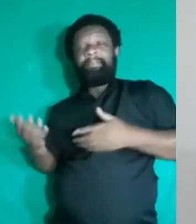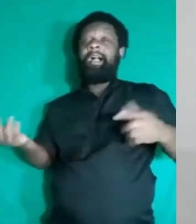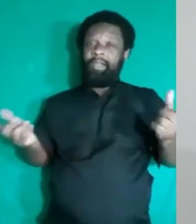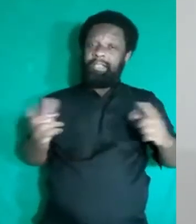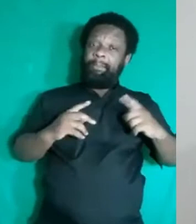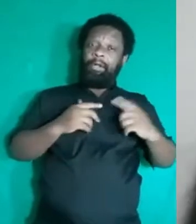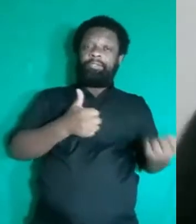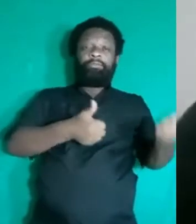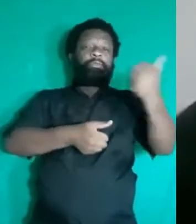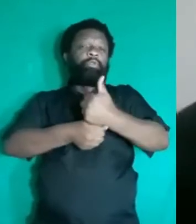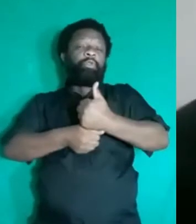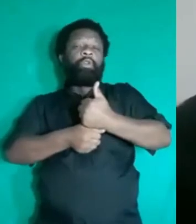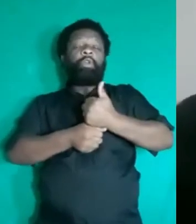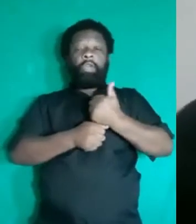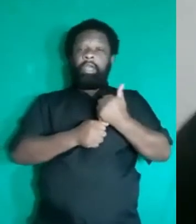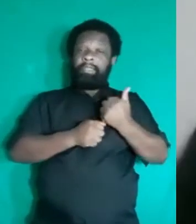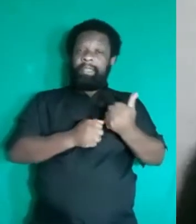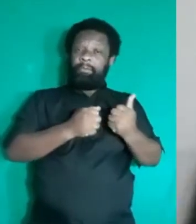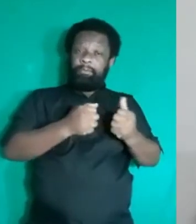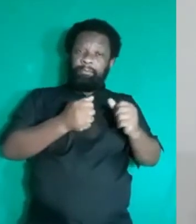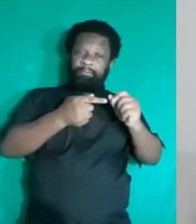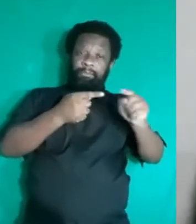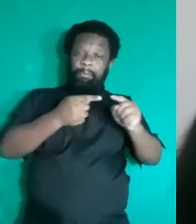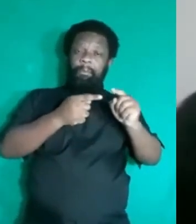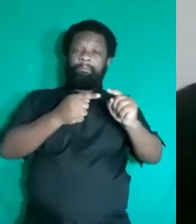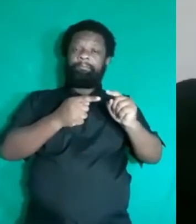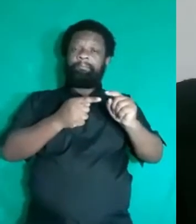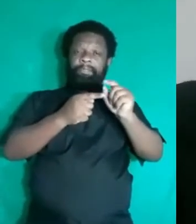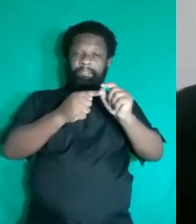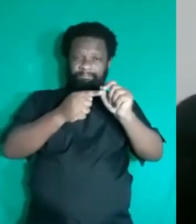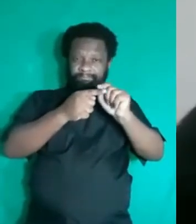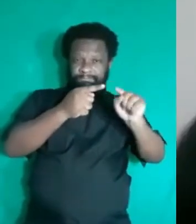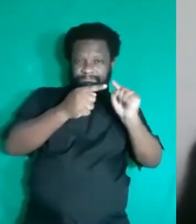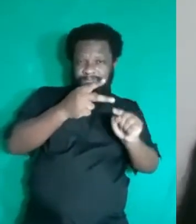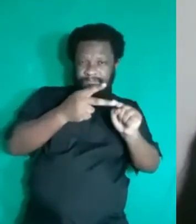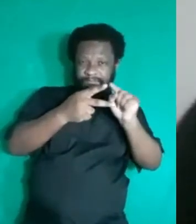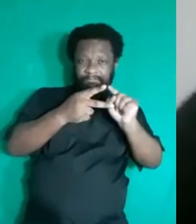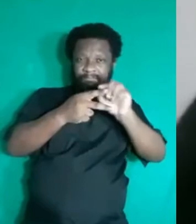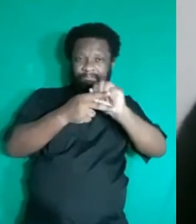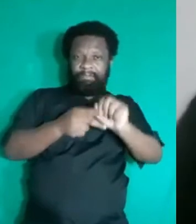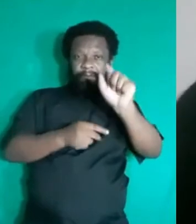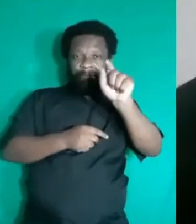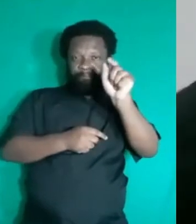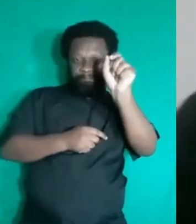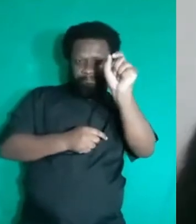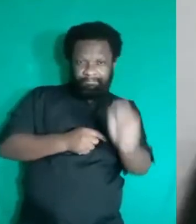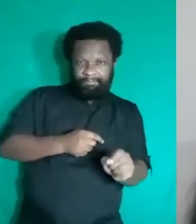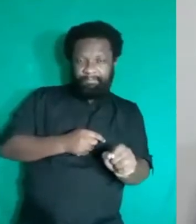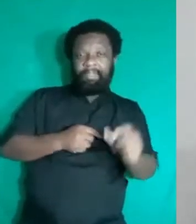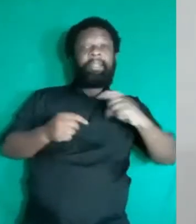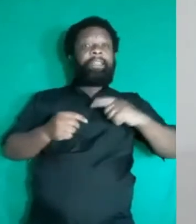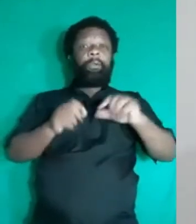elétrons do enxofre sendo compartilhados. E aí nós podemos, então, substituir esse parzinho de elétrons por